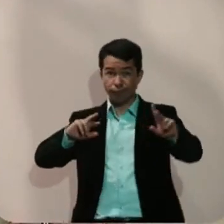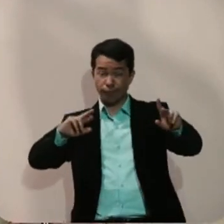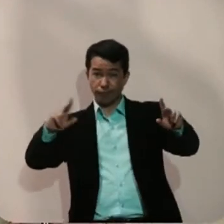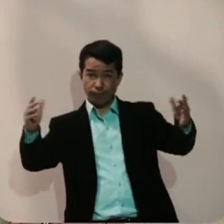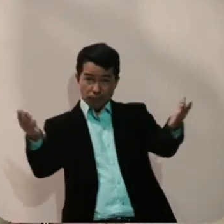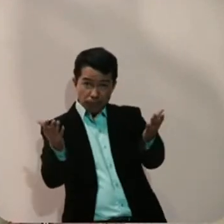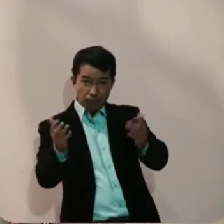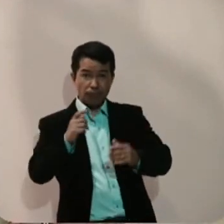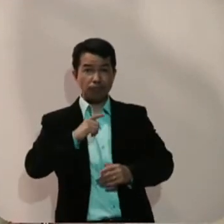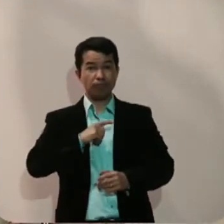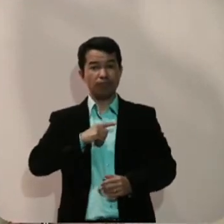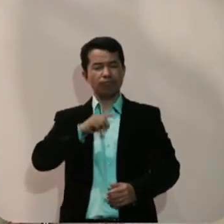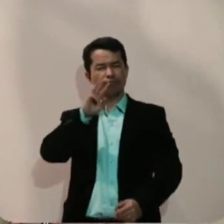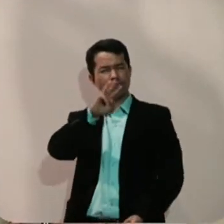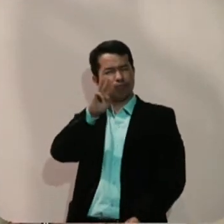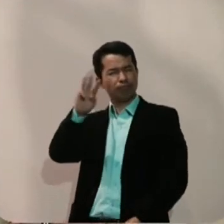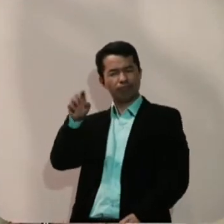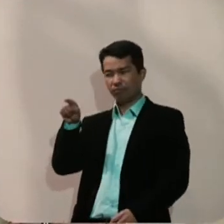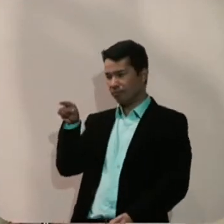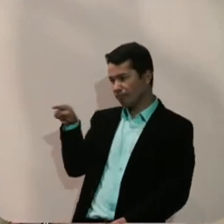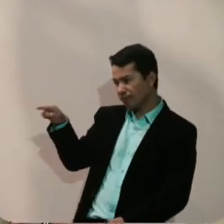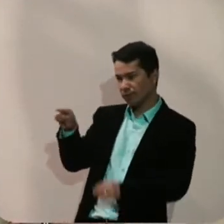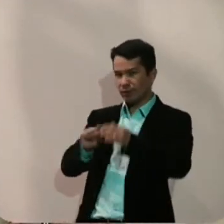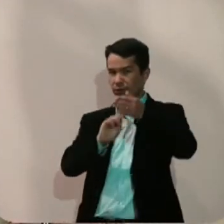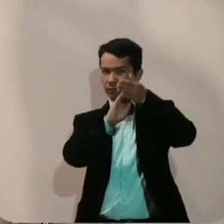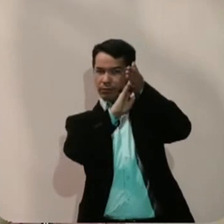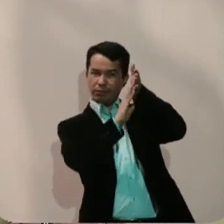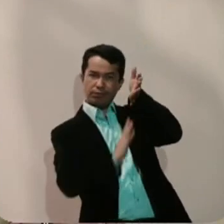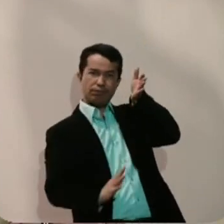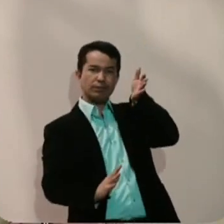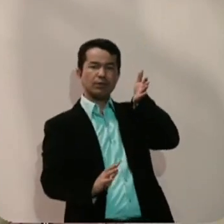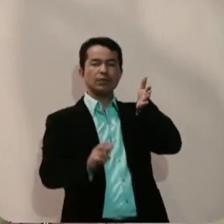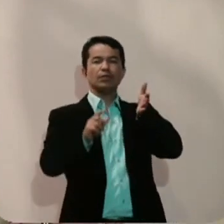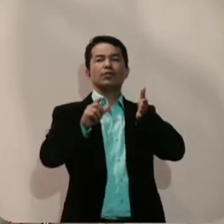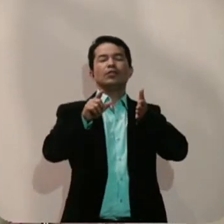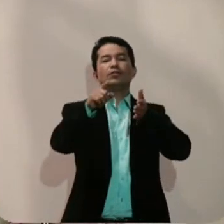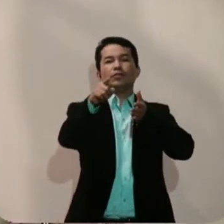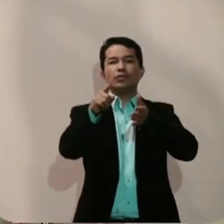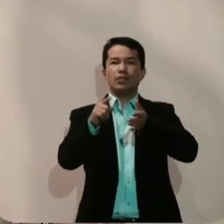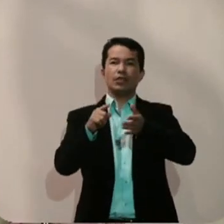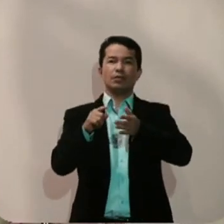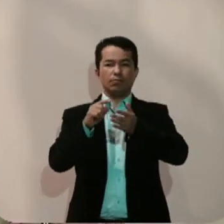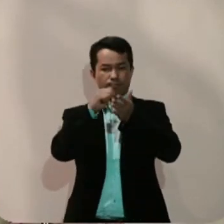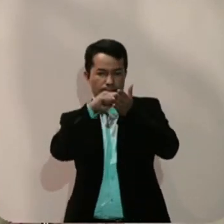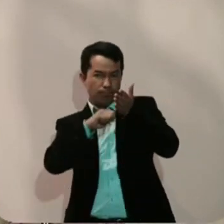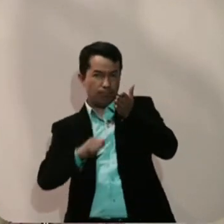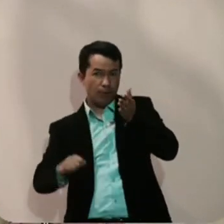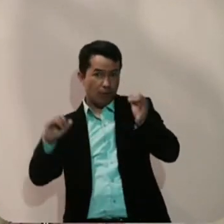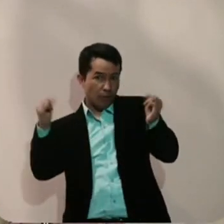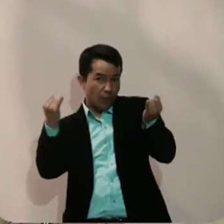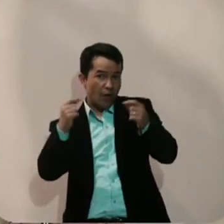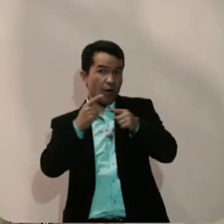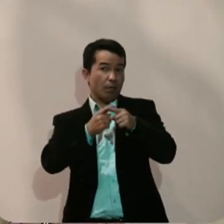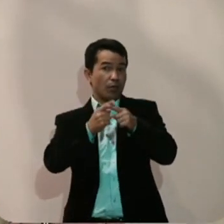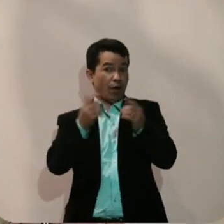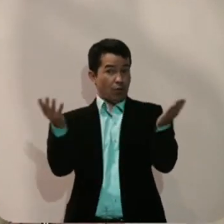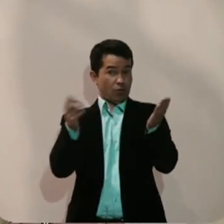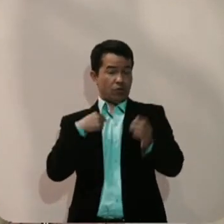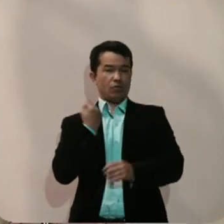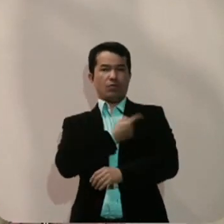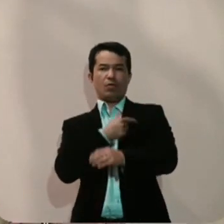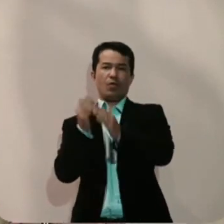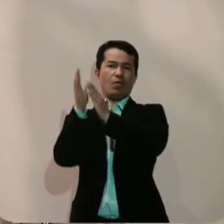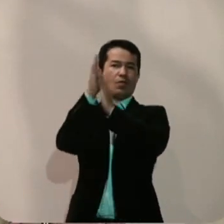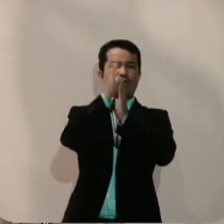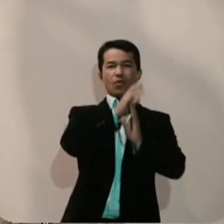vai passar para esse momento de louvor e adoração. E logo depois eu quero orar para a gente selar esse seu compromisso